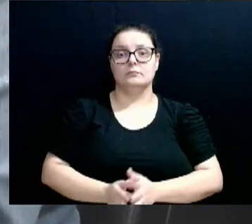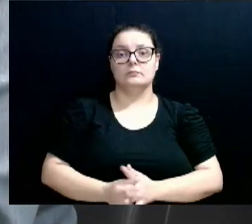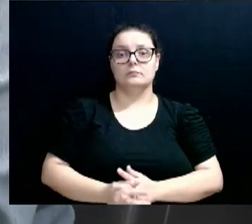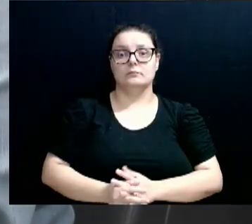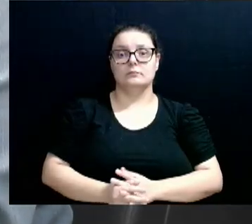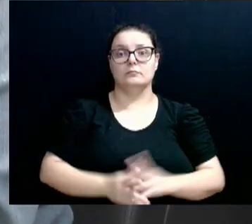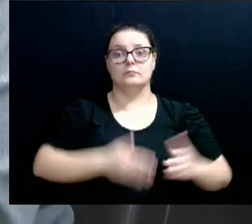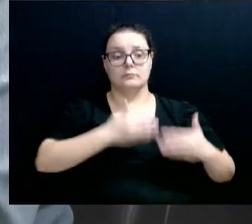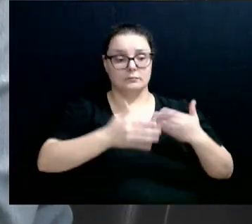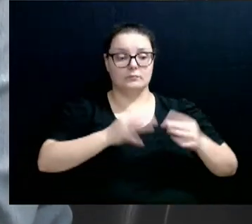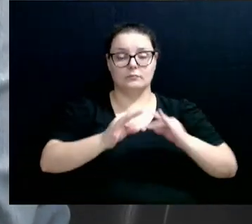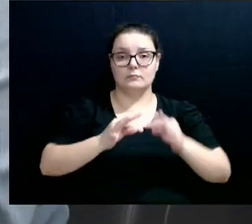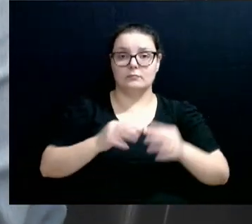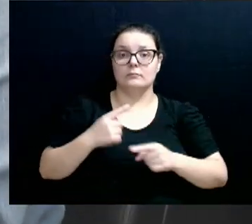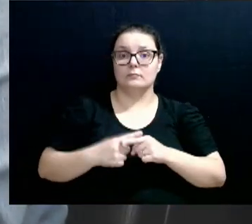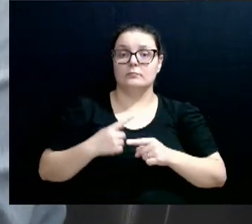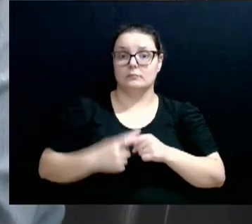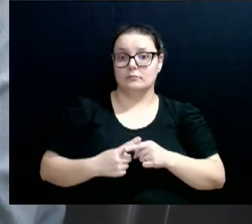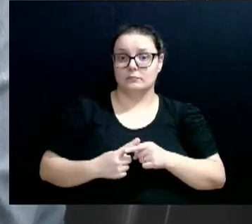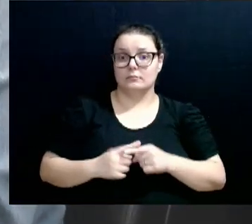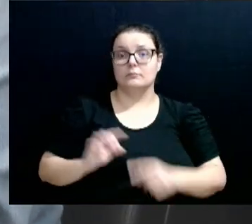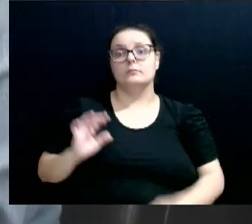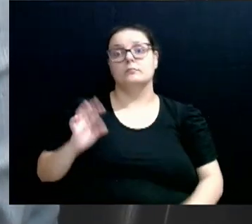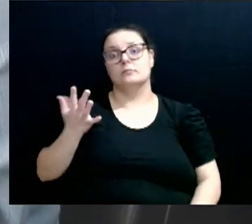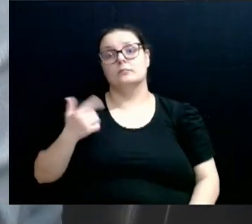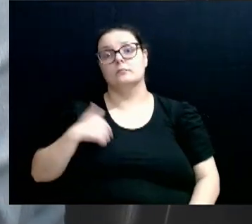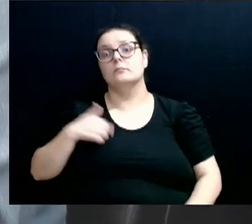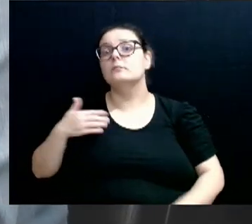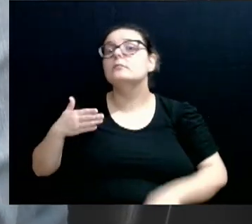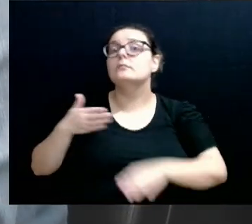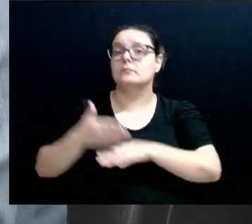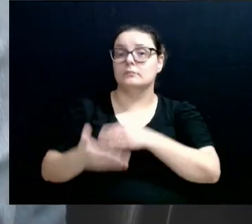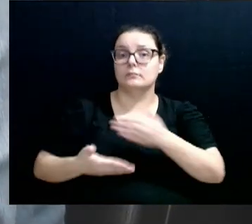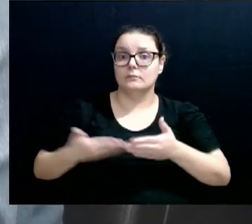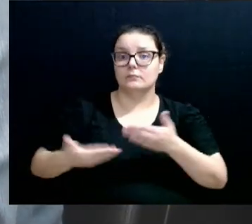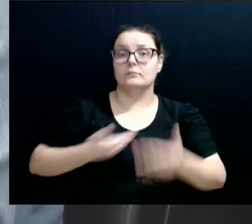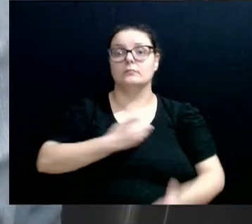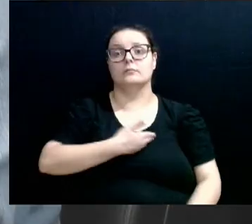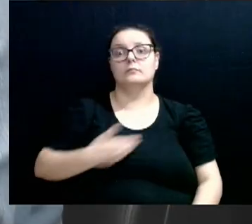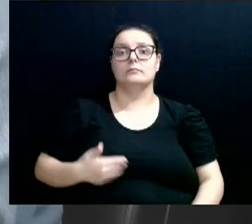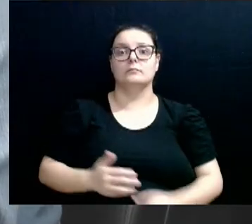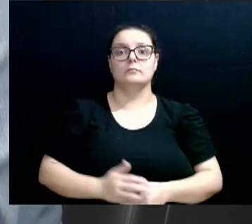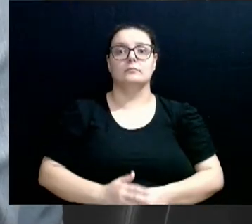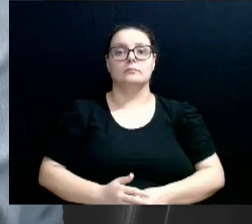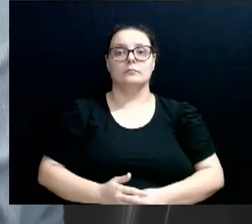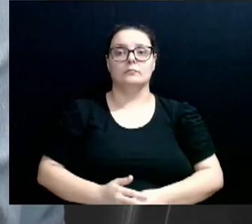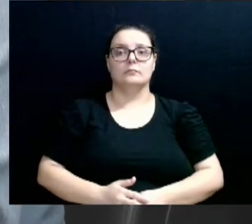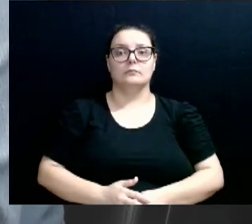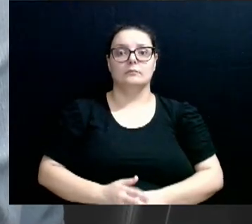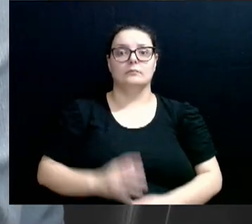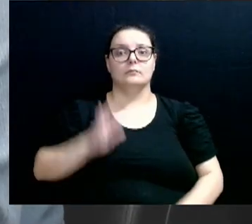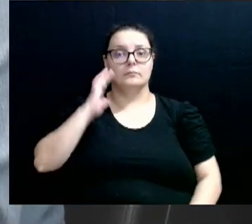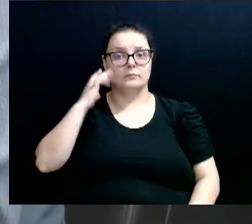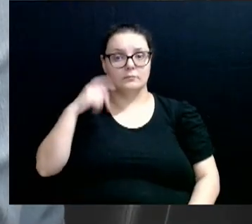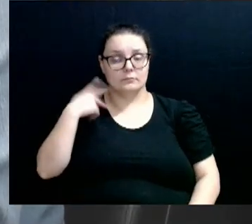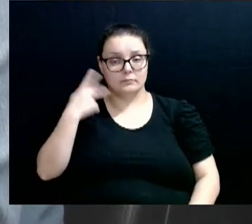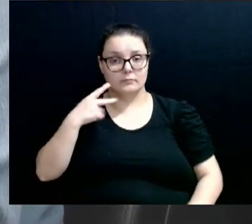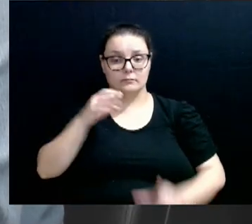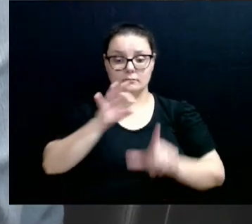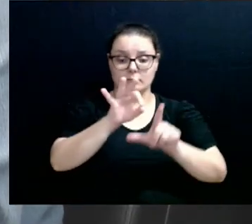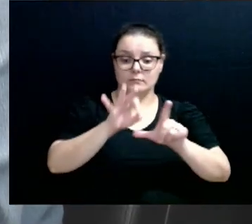que isso pudesse acontecer, eu tive que ingressar no serviço público. Então eu acho que as políticas de cota,